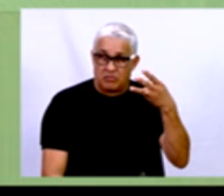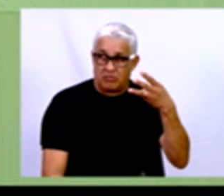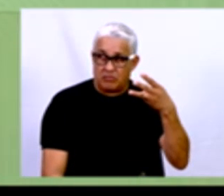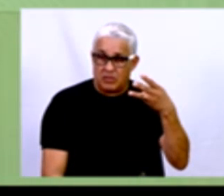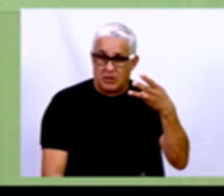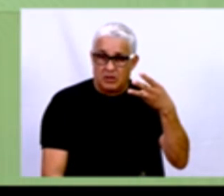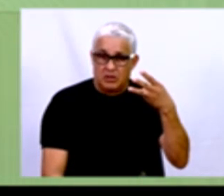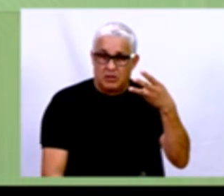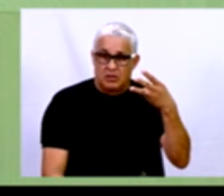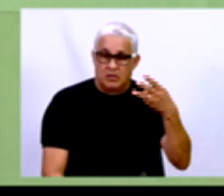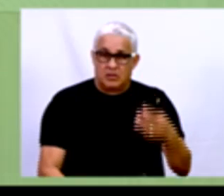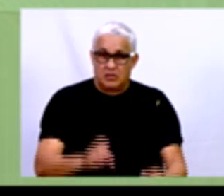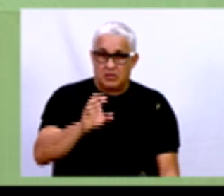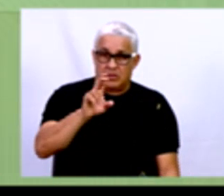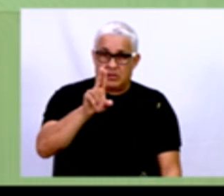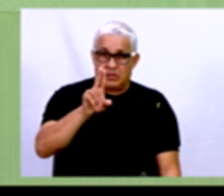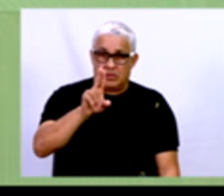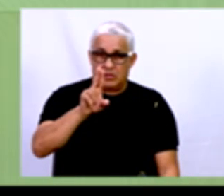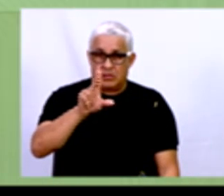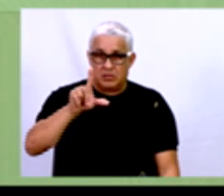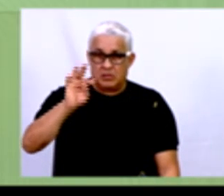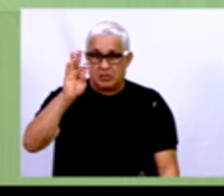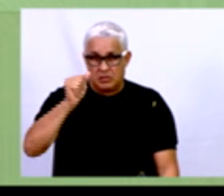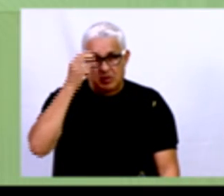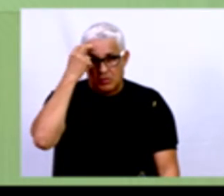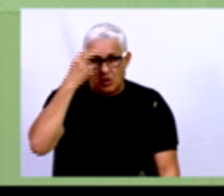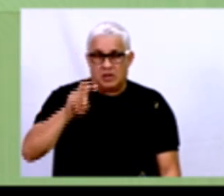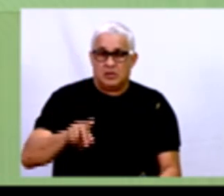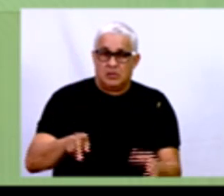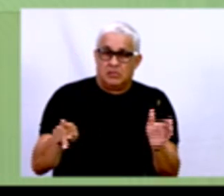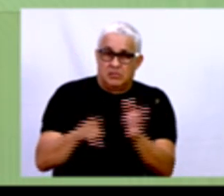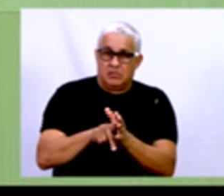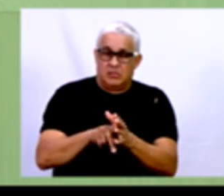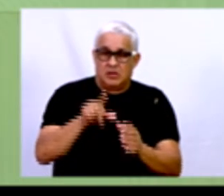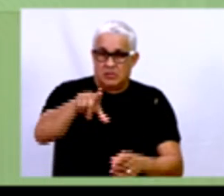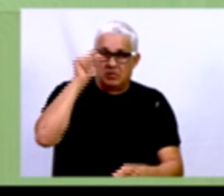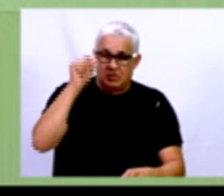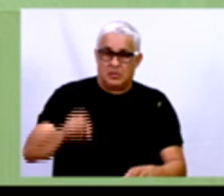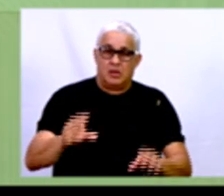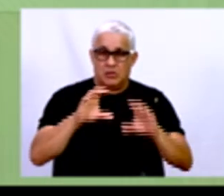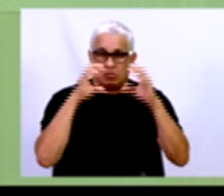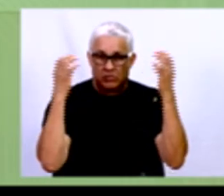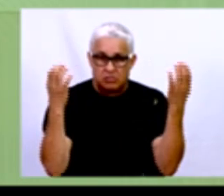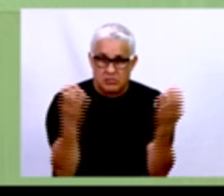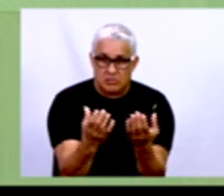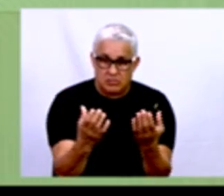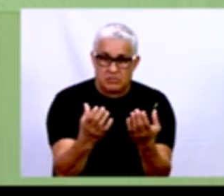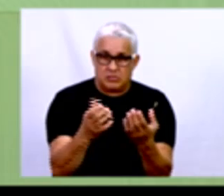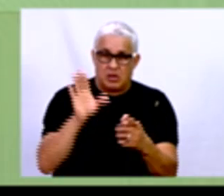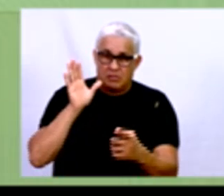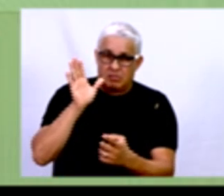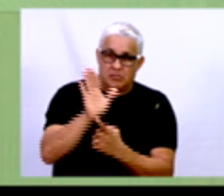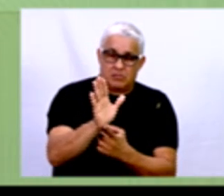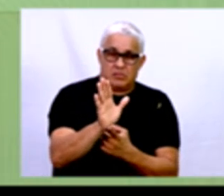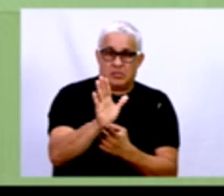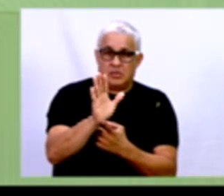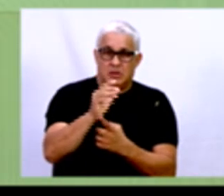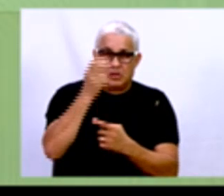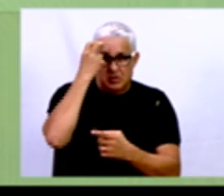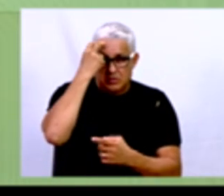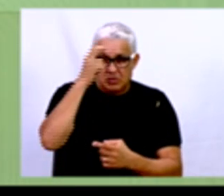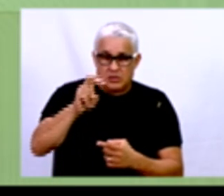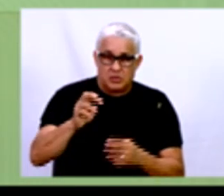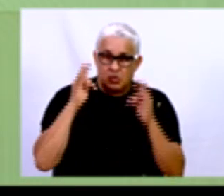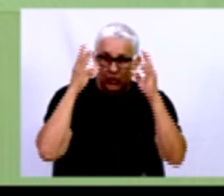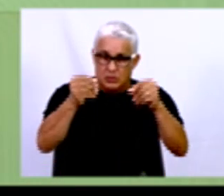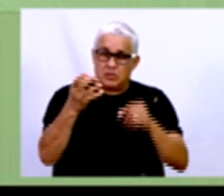questão culta, eleita pela comunidade como a de maior prestígio, reflete um índice de cultura a que